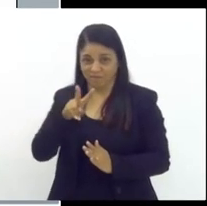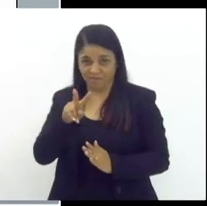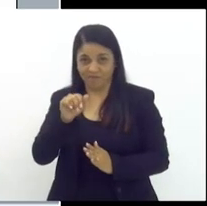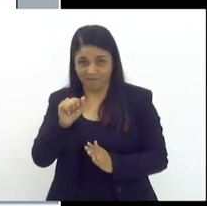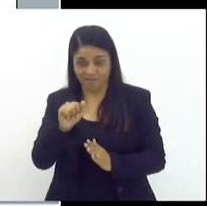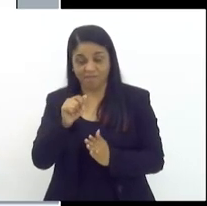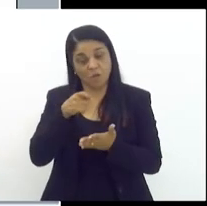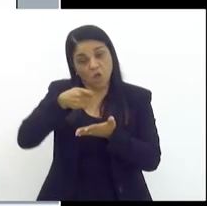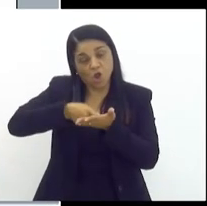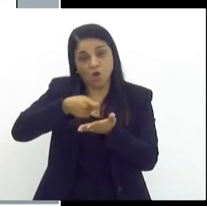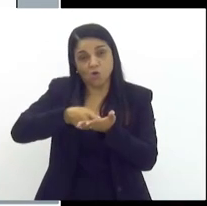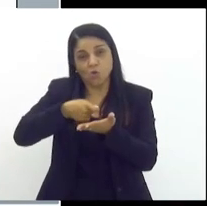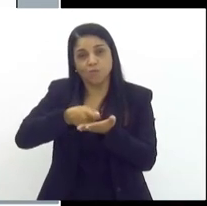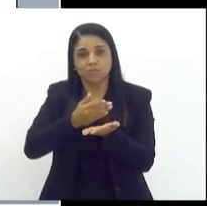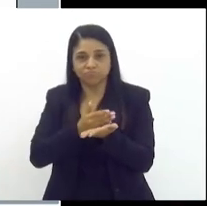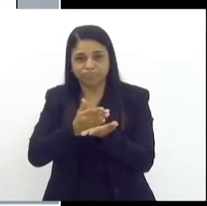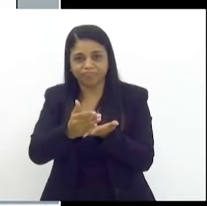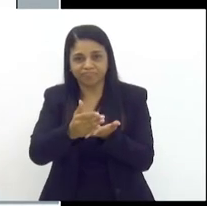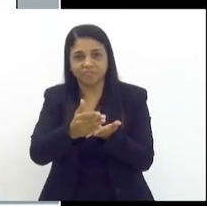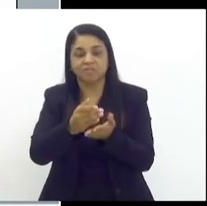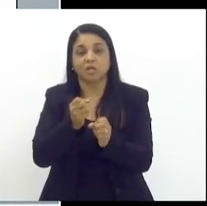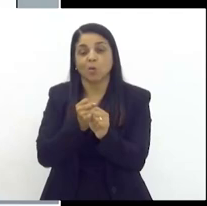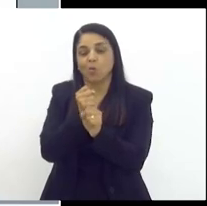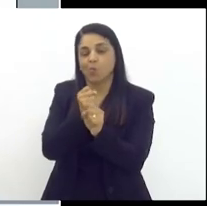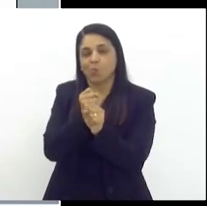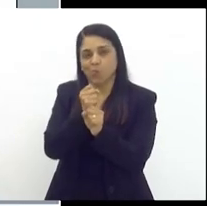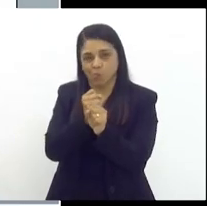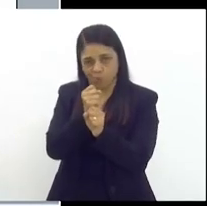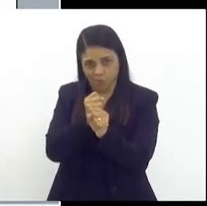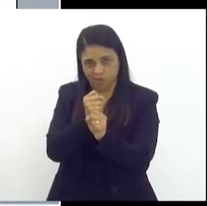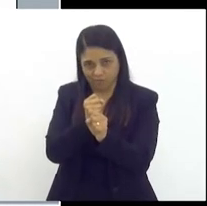anterioridade princípio da anuidade anualidade